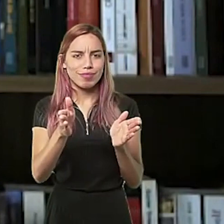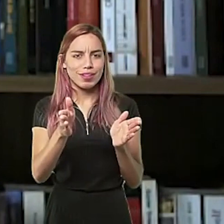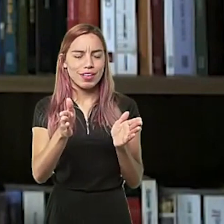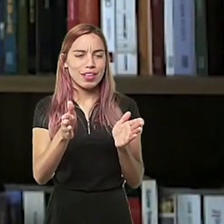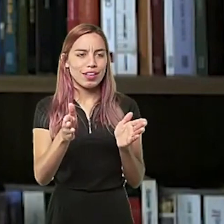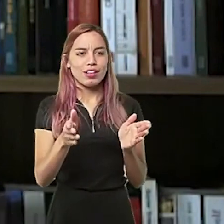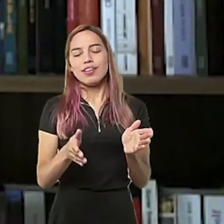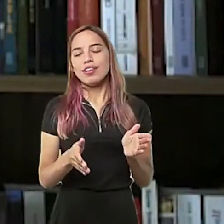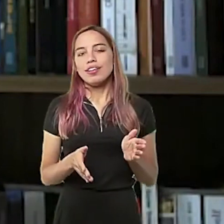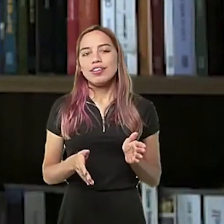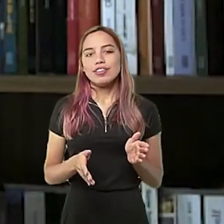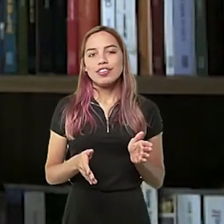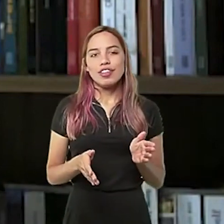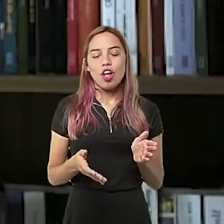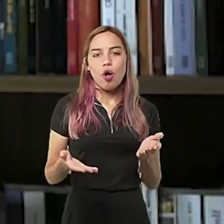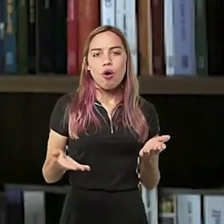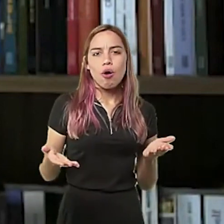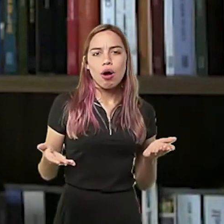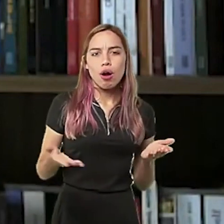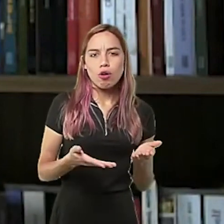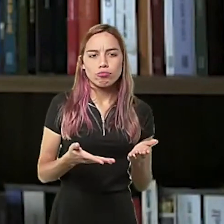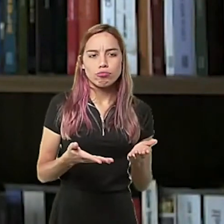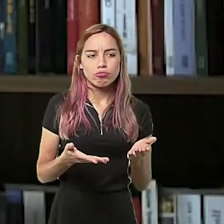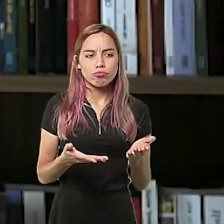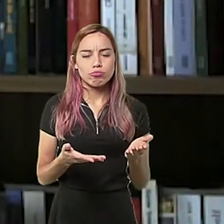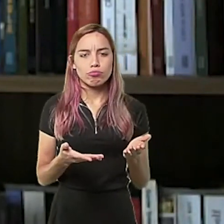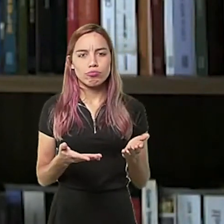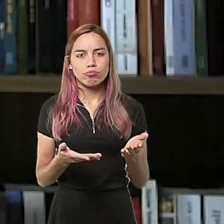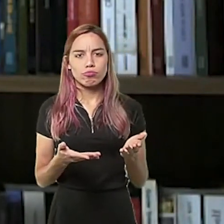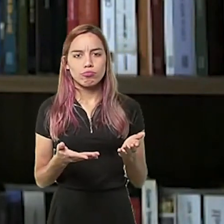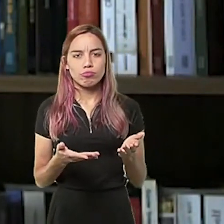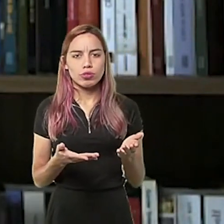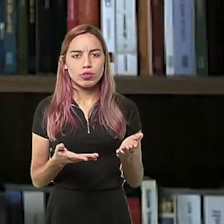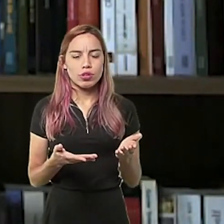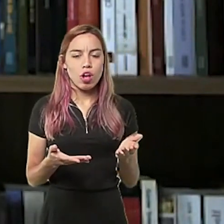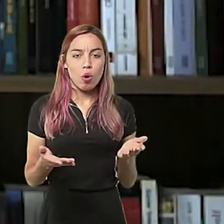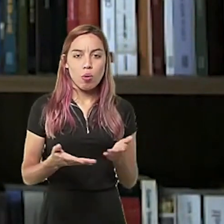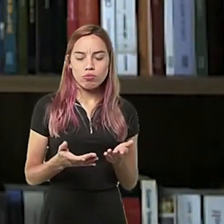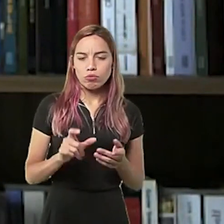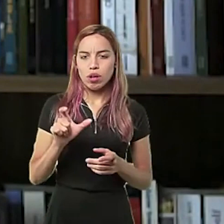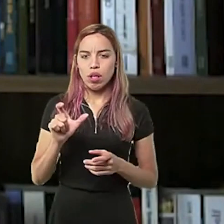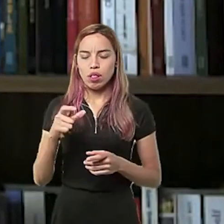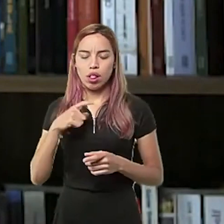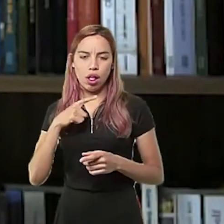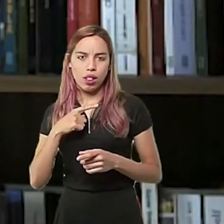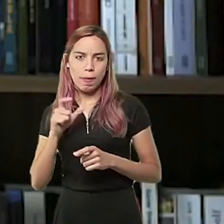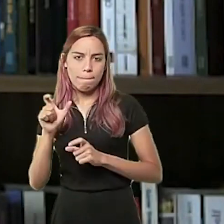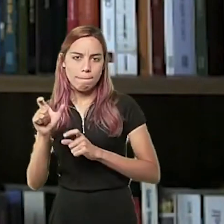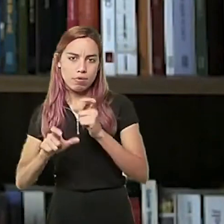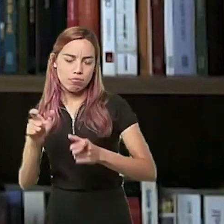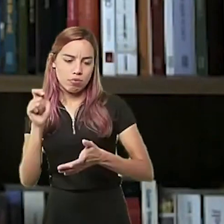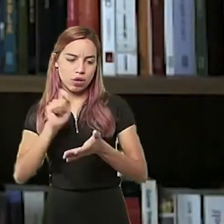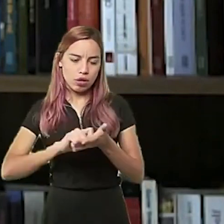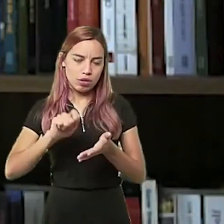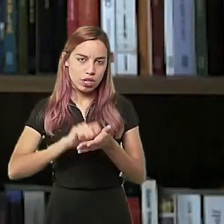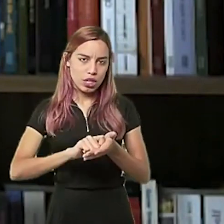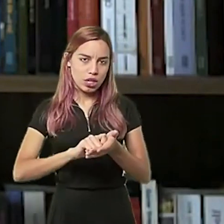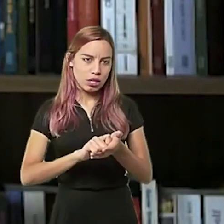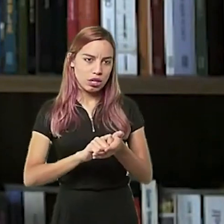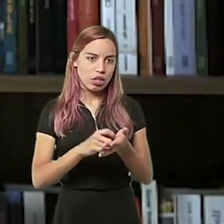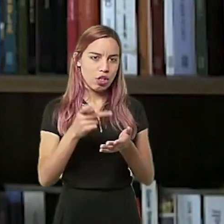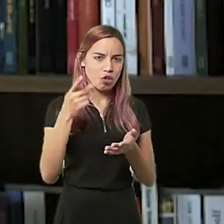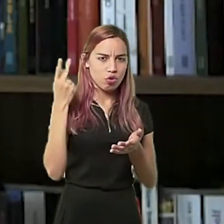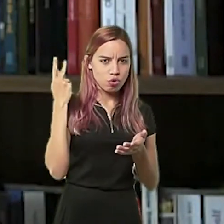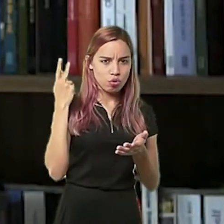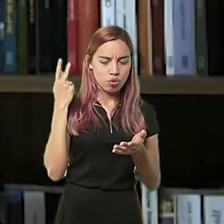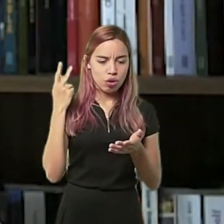estão com... Hoje até mais, ainda bem, tem muitos autores publicando e falando de personagens que